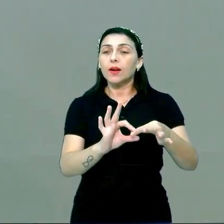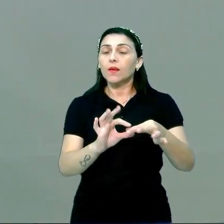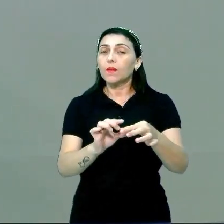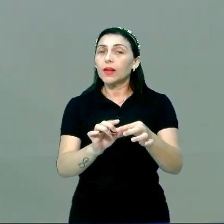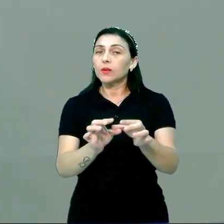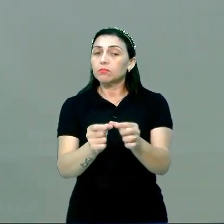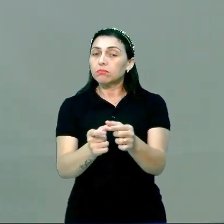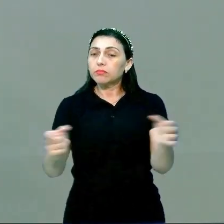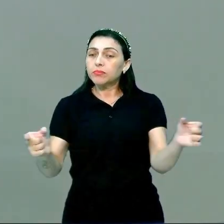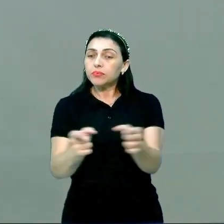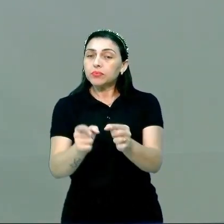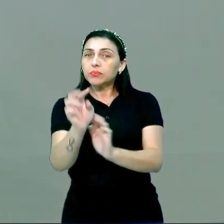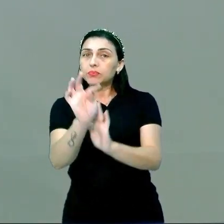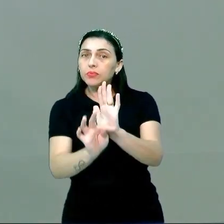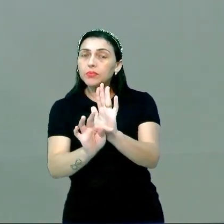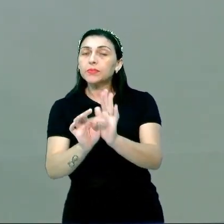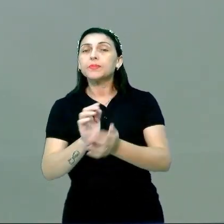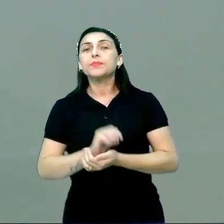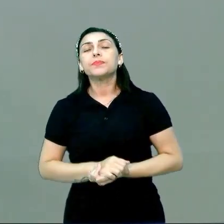tamanho textual, tá?